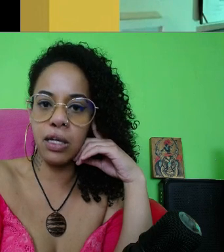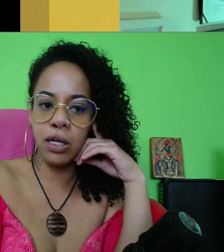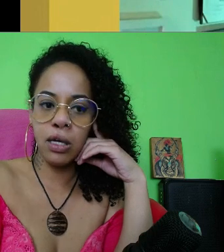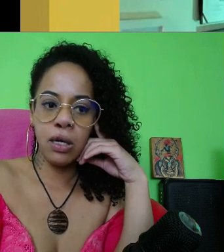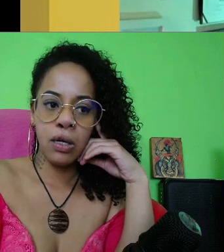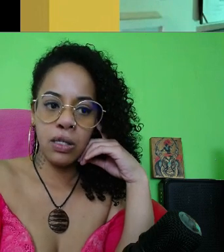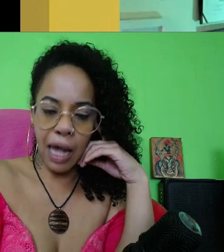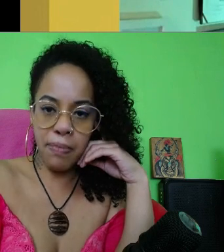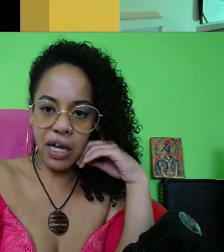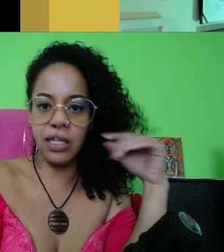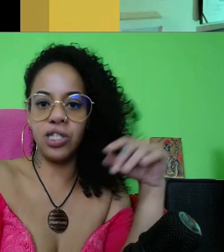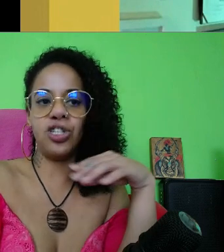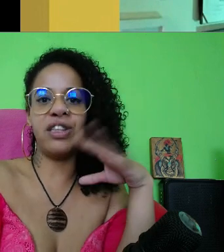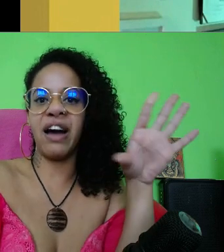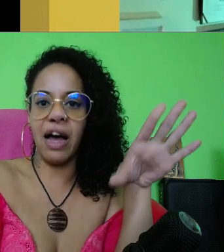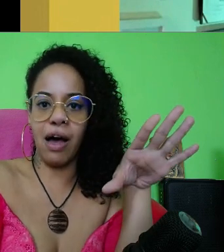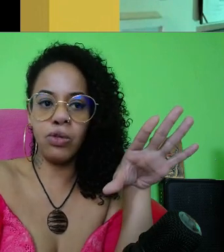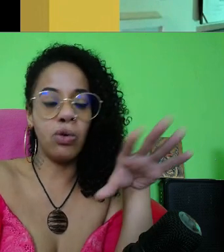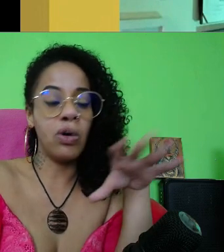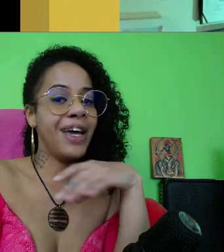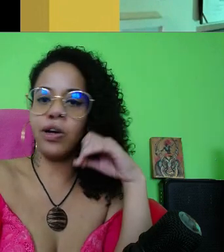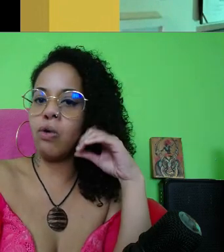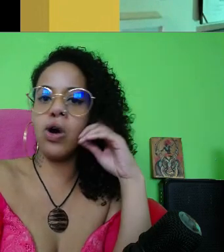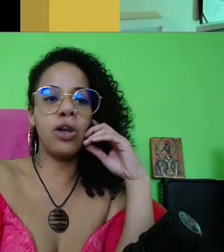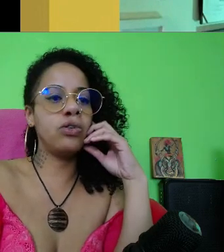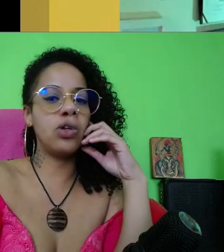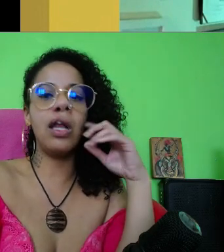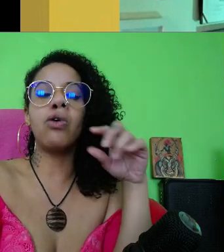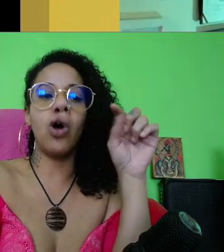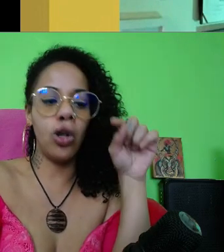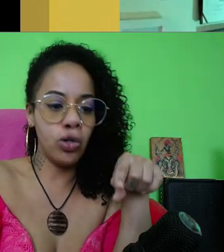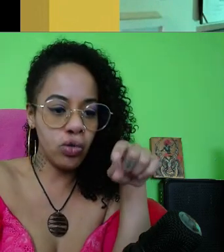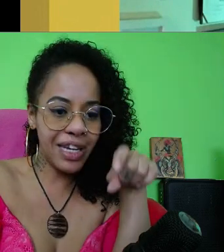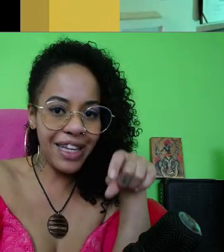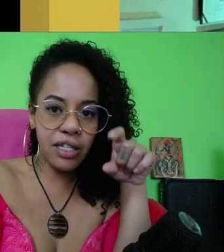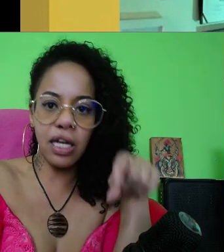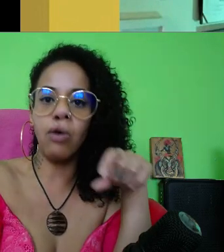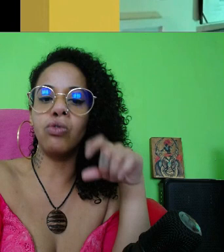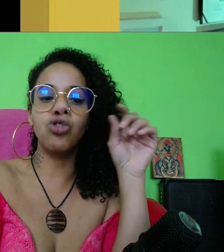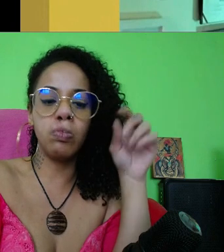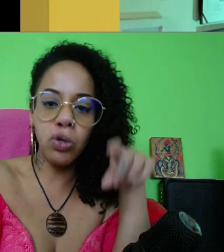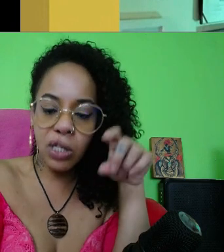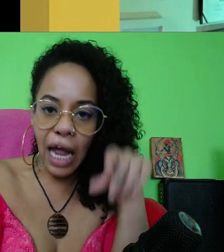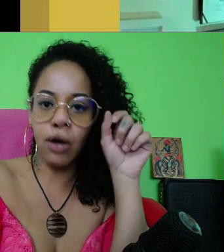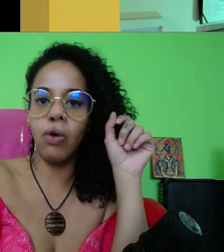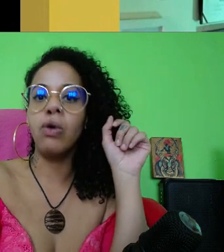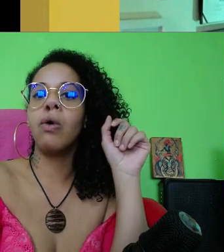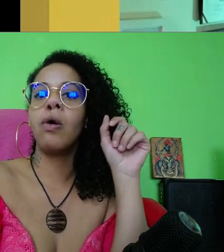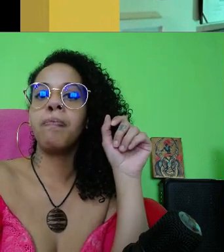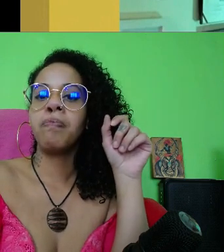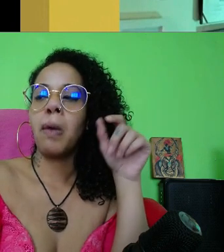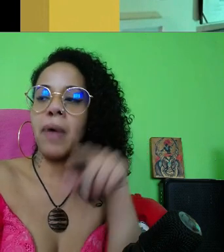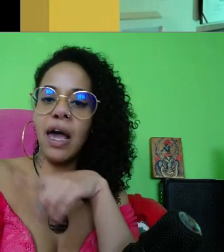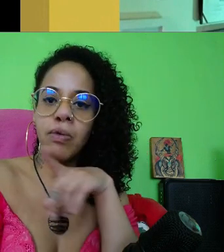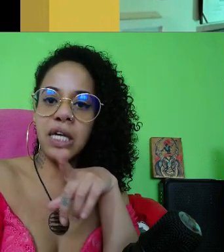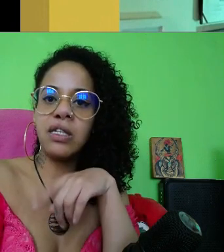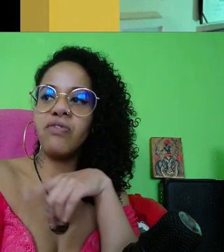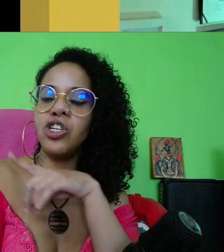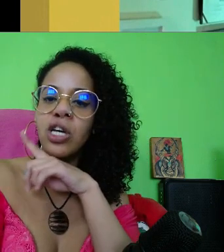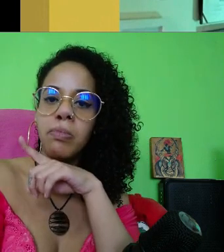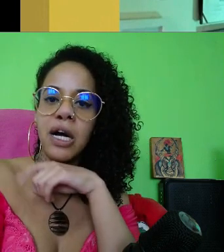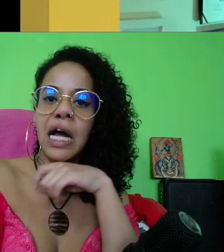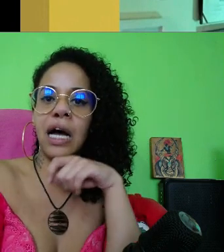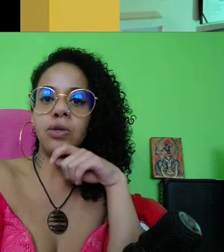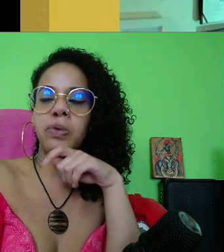merda sabe aquelas de IDH alto e eu não colo nos rolê eu colo nos litrão nos boteco pego